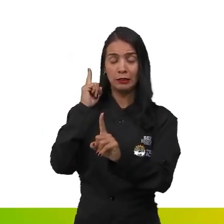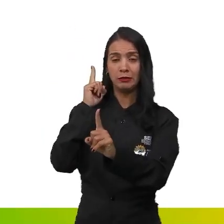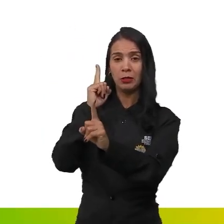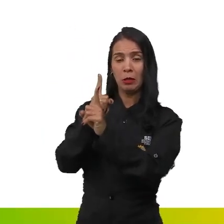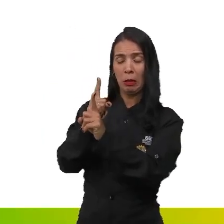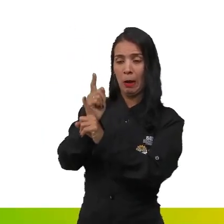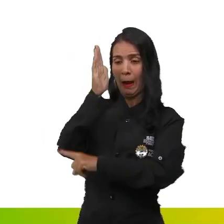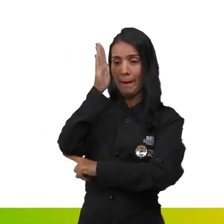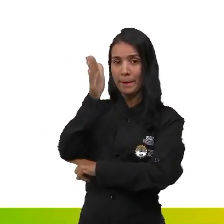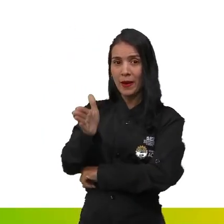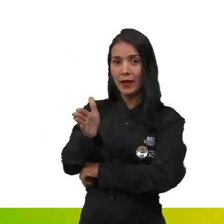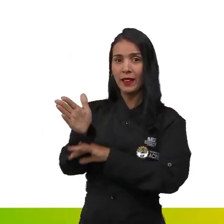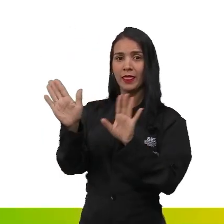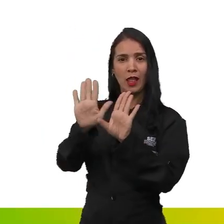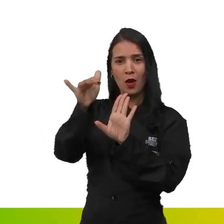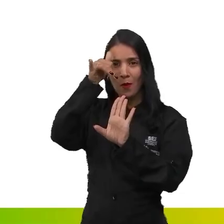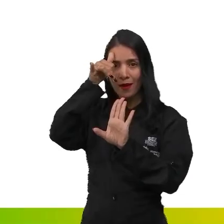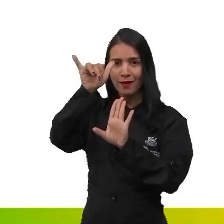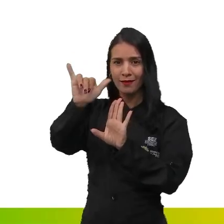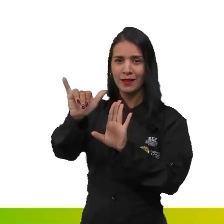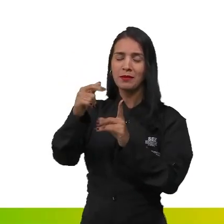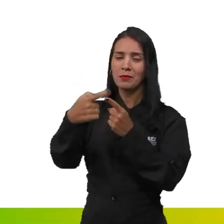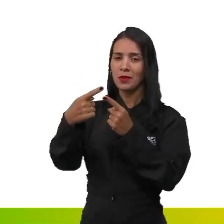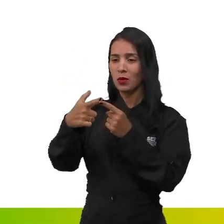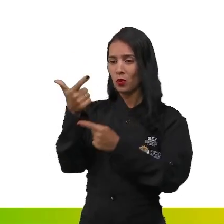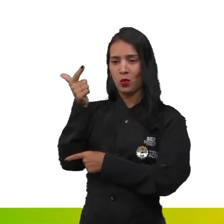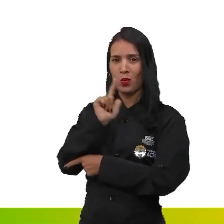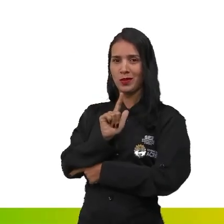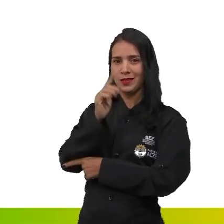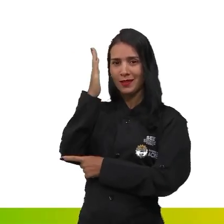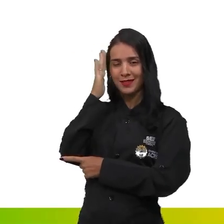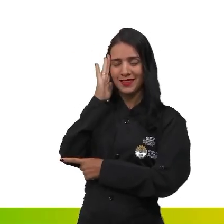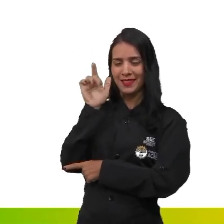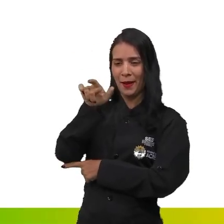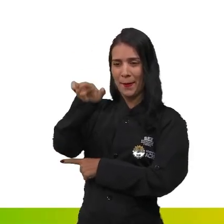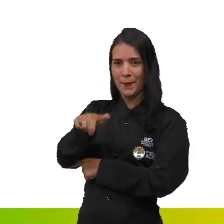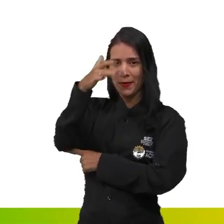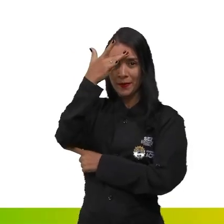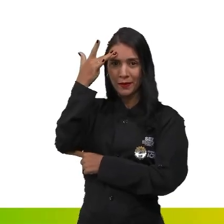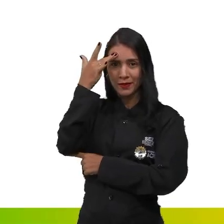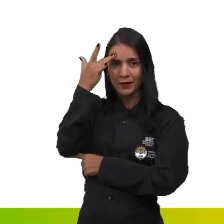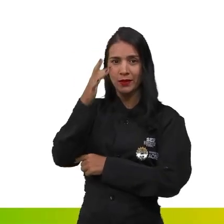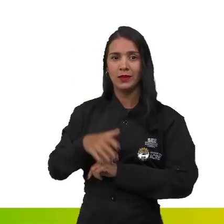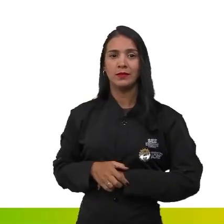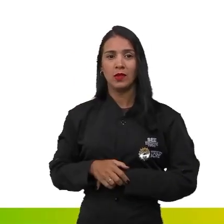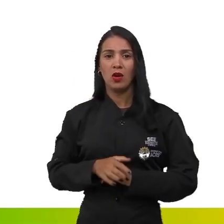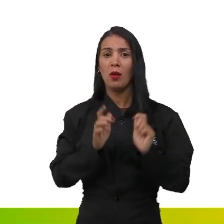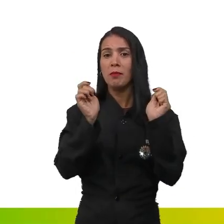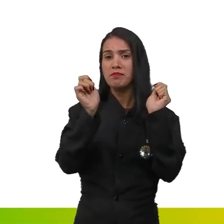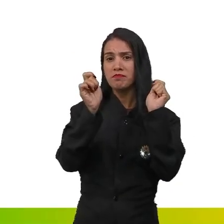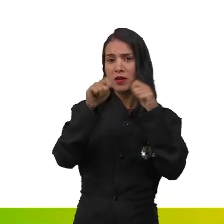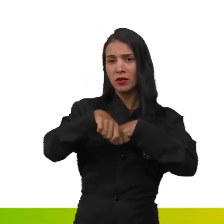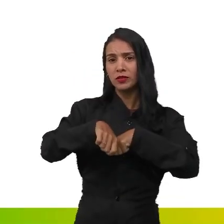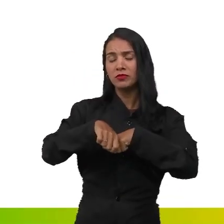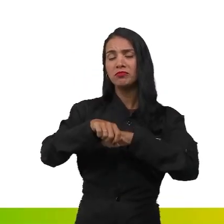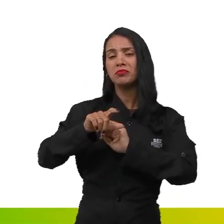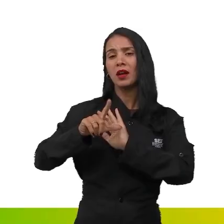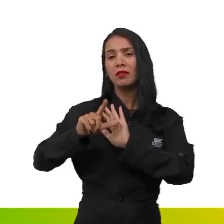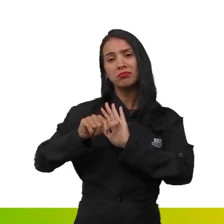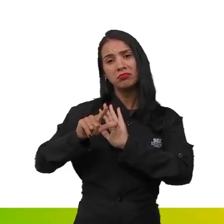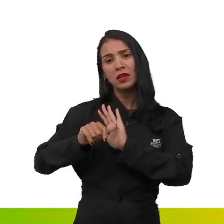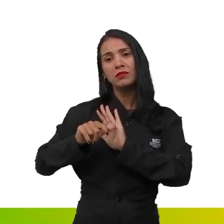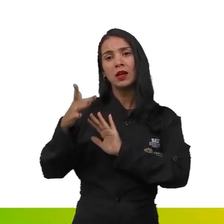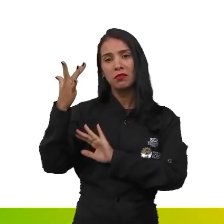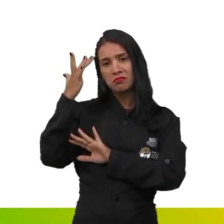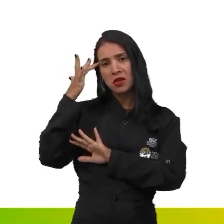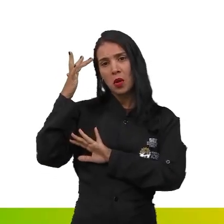realiza a ação. Então, olha só, é possível que haja atrasos. Observa que aqui eu